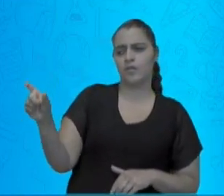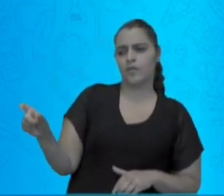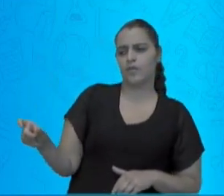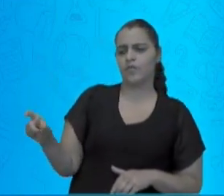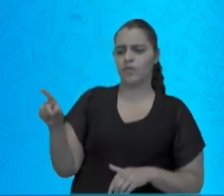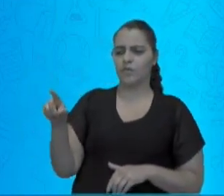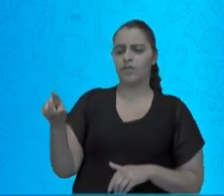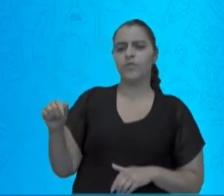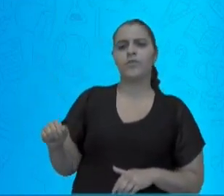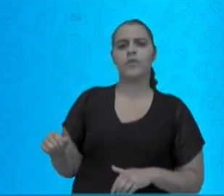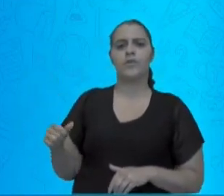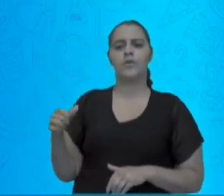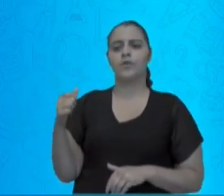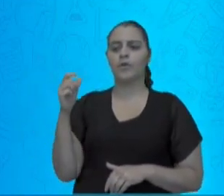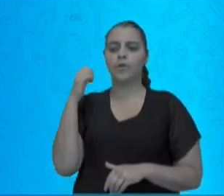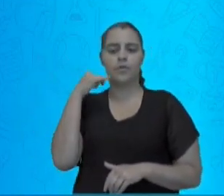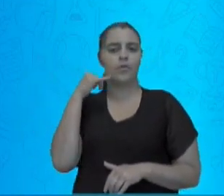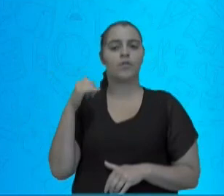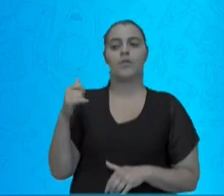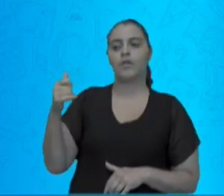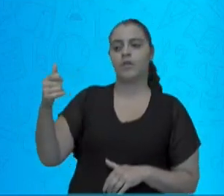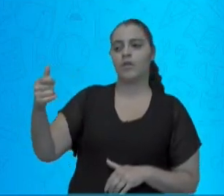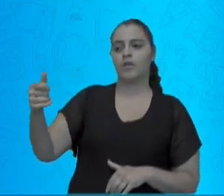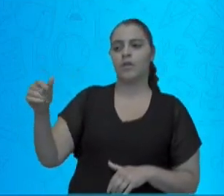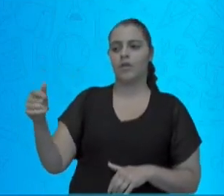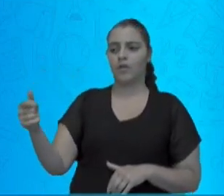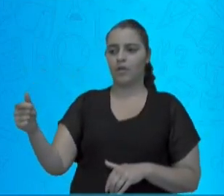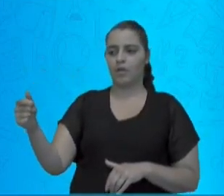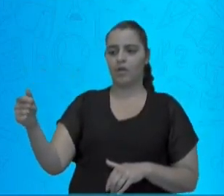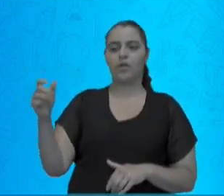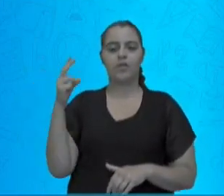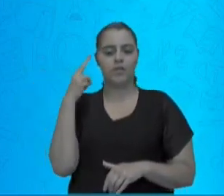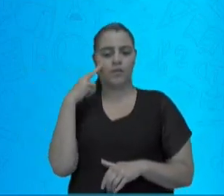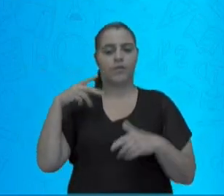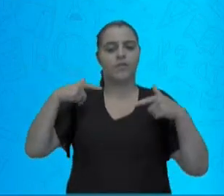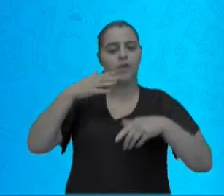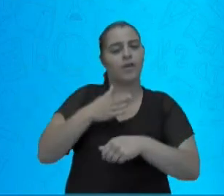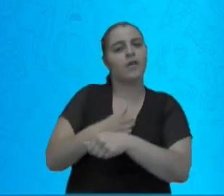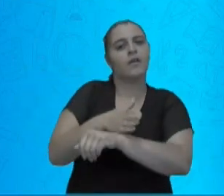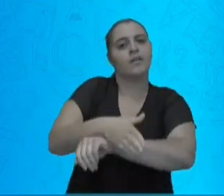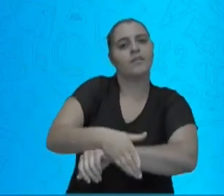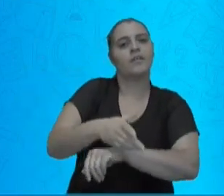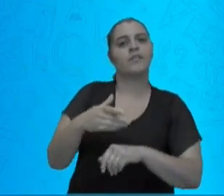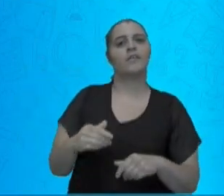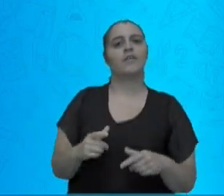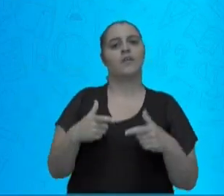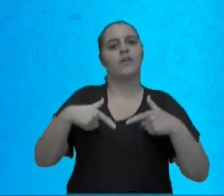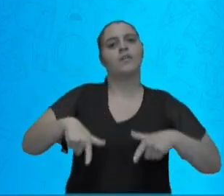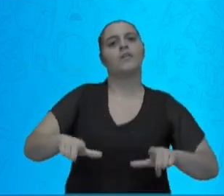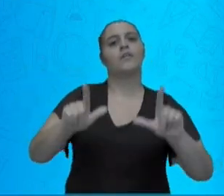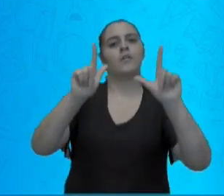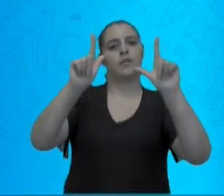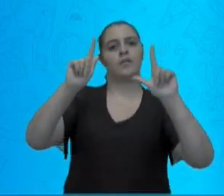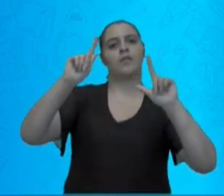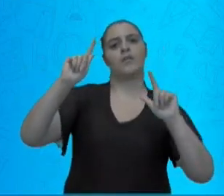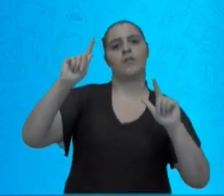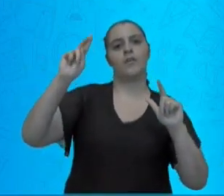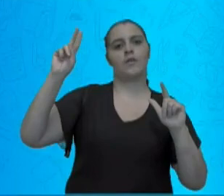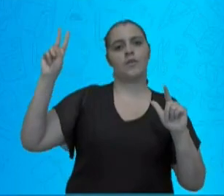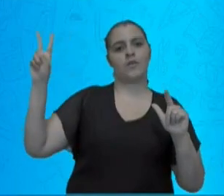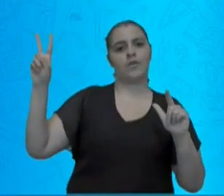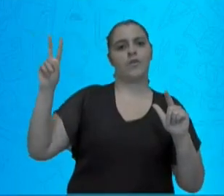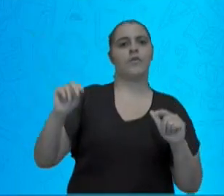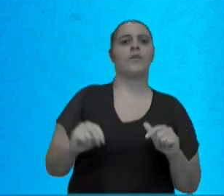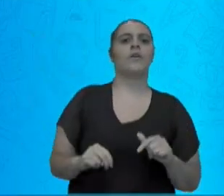imagem no canto da tela e você vai estar acessando a nossa plataforma